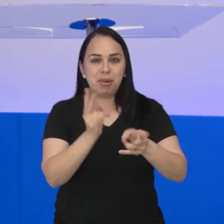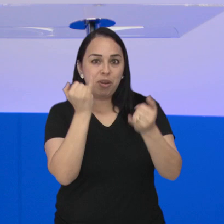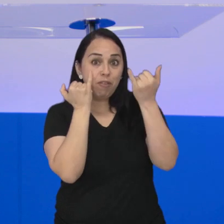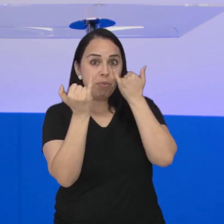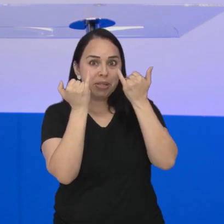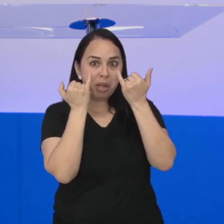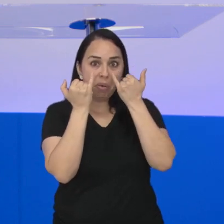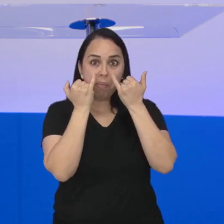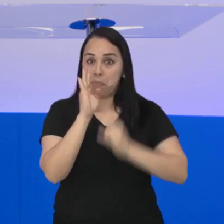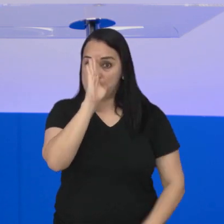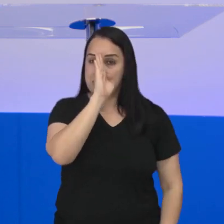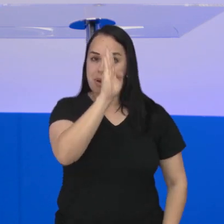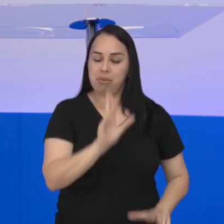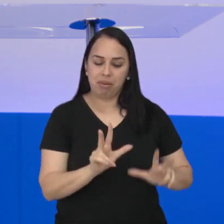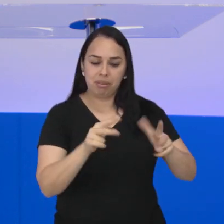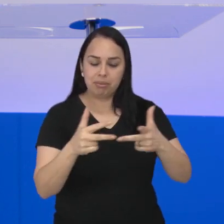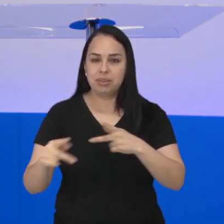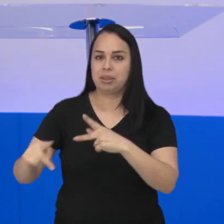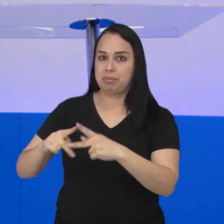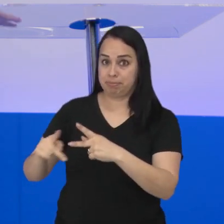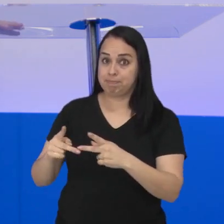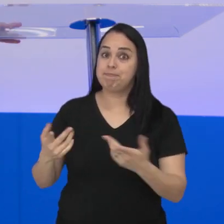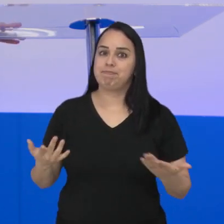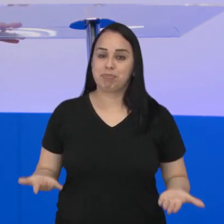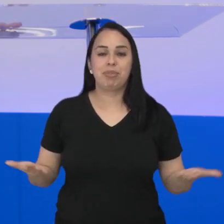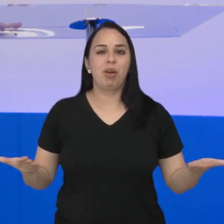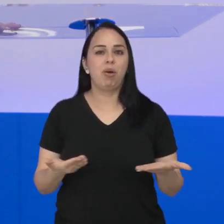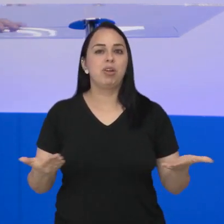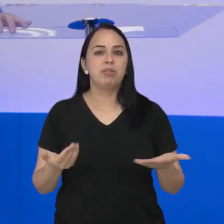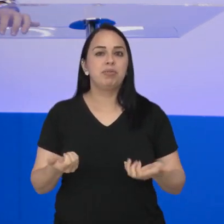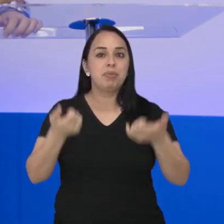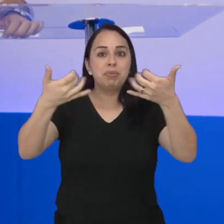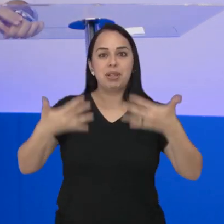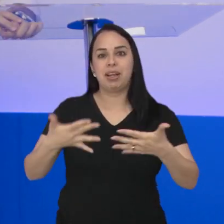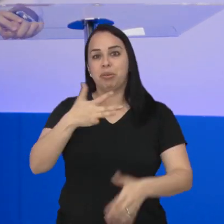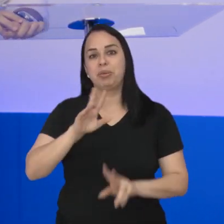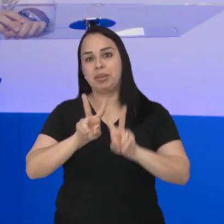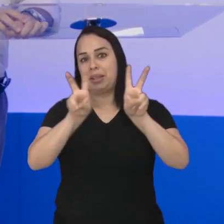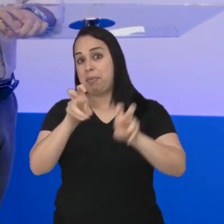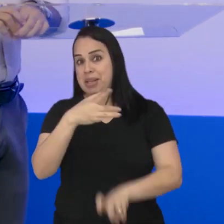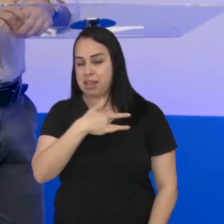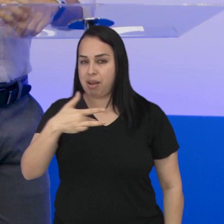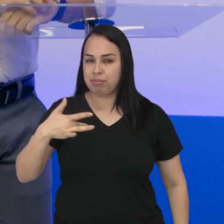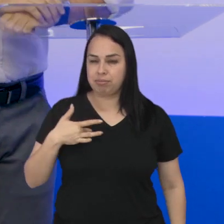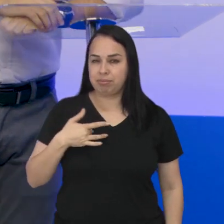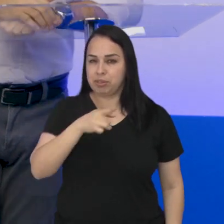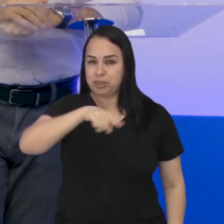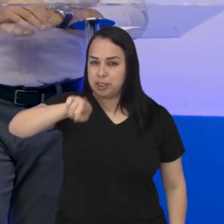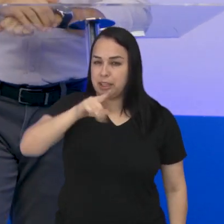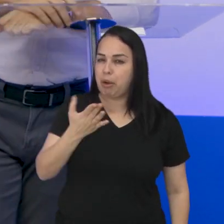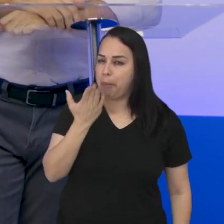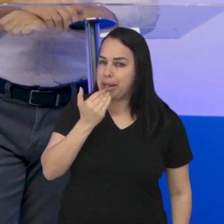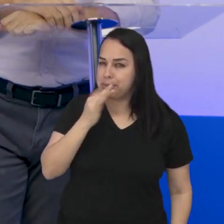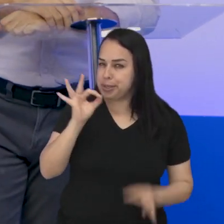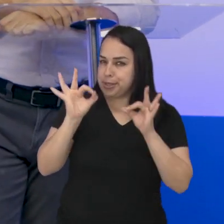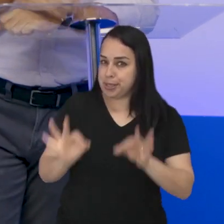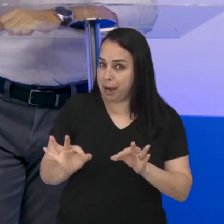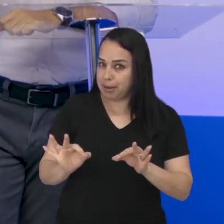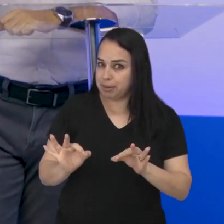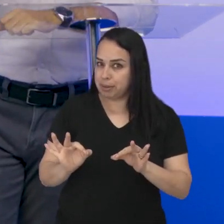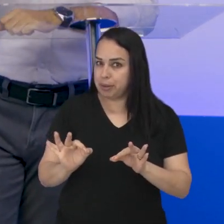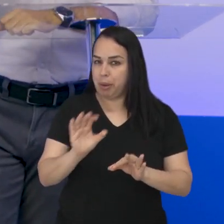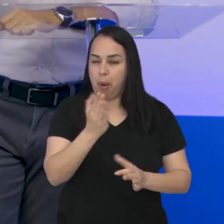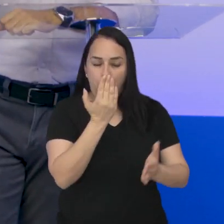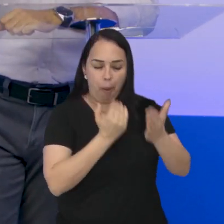os destaques da Câmara e da nossa cidade. Hoje, inclusive, vamos falar de saúde. Como está a sua alimentação, hein?